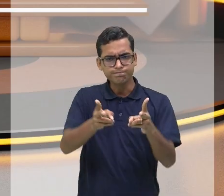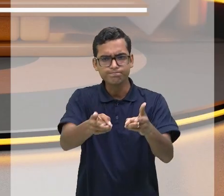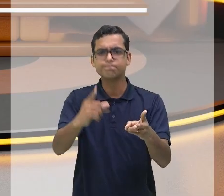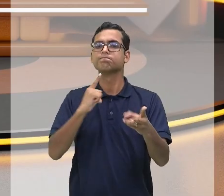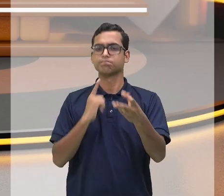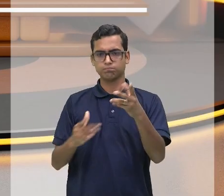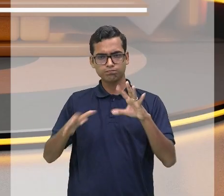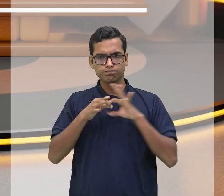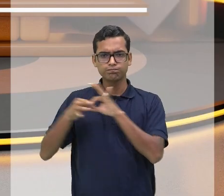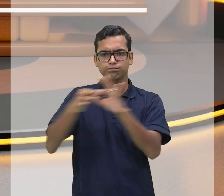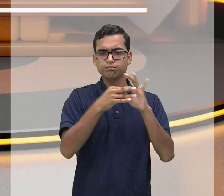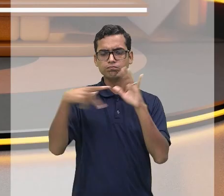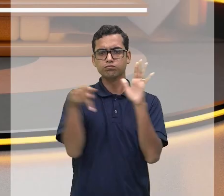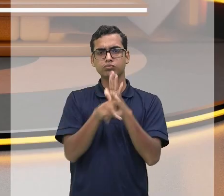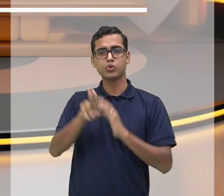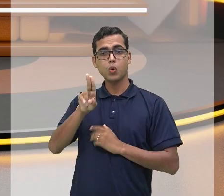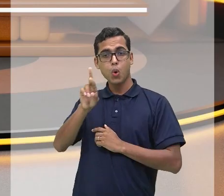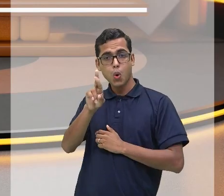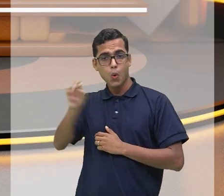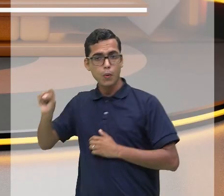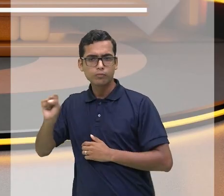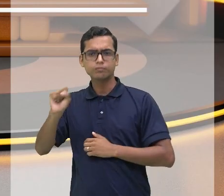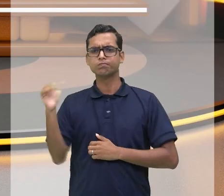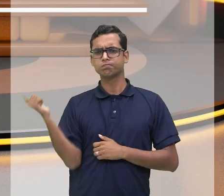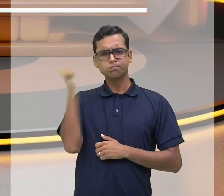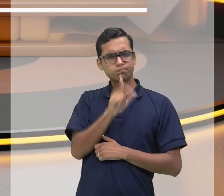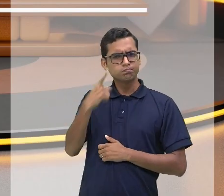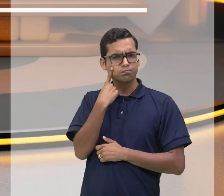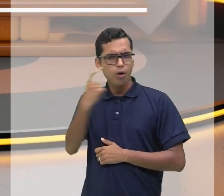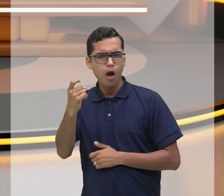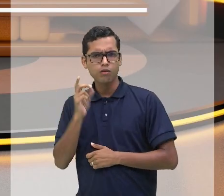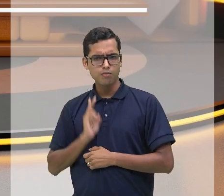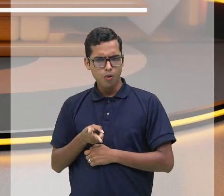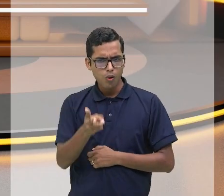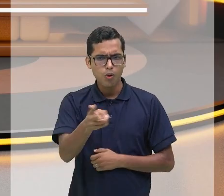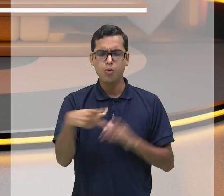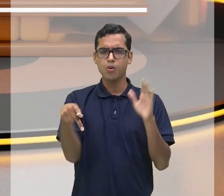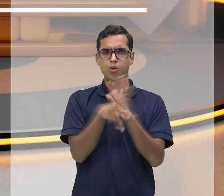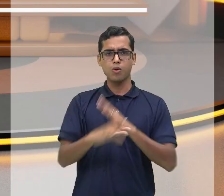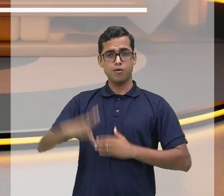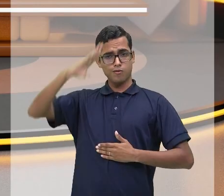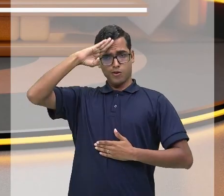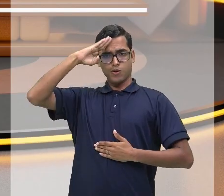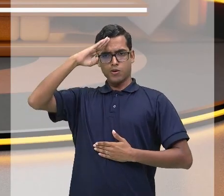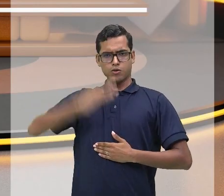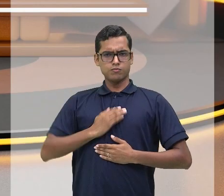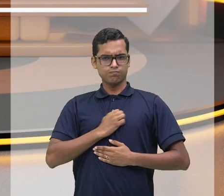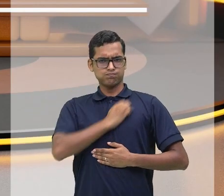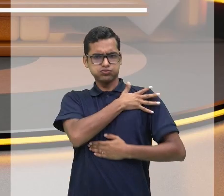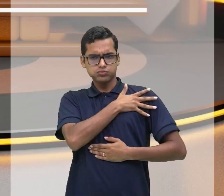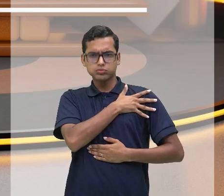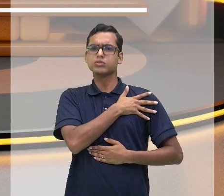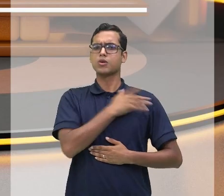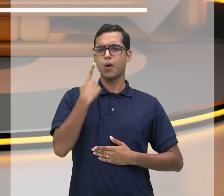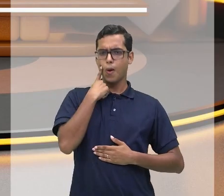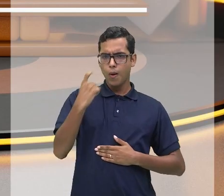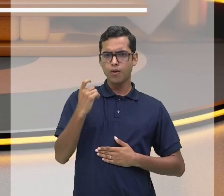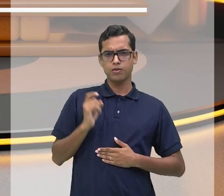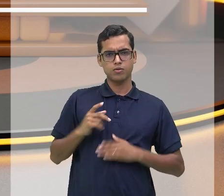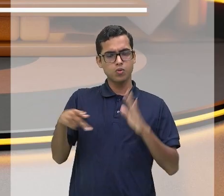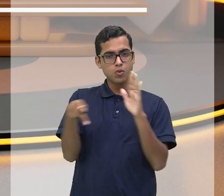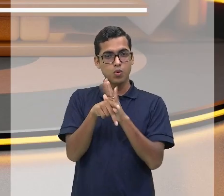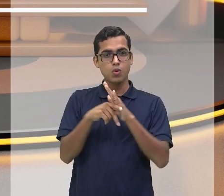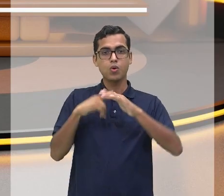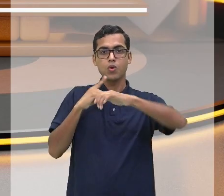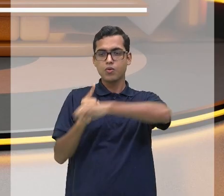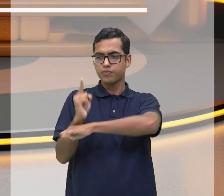União Soviética. Então, para ter esses interesses, né, militares, porque parte do arsenal